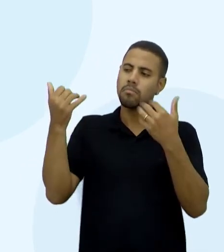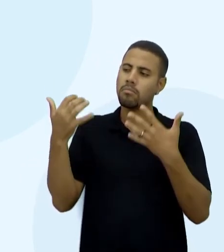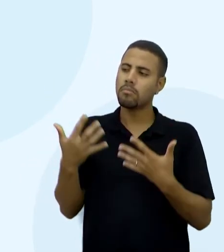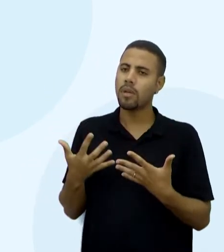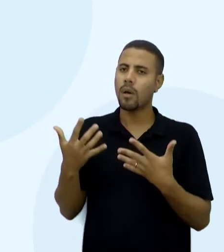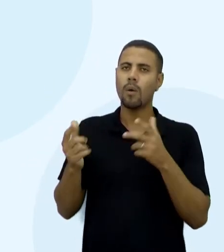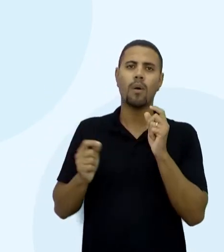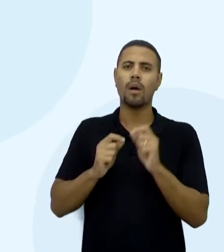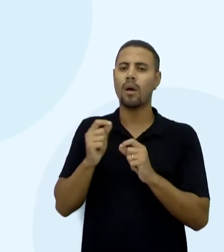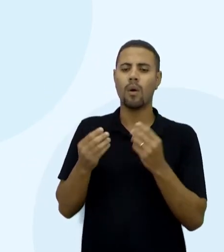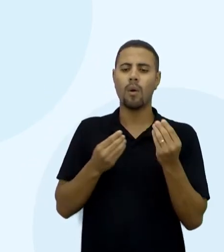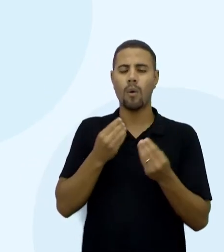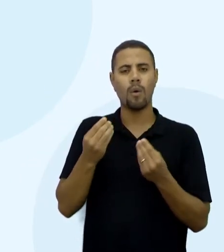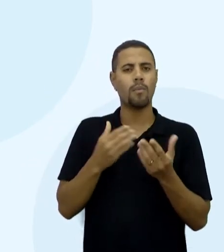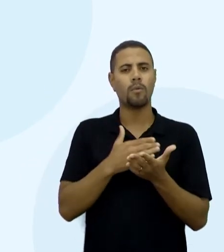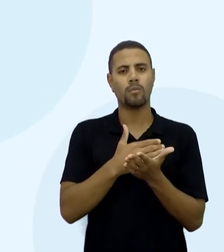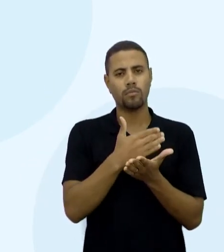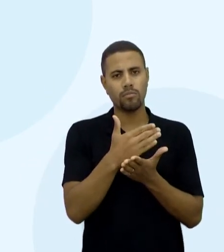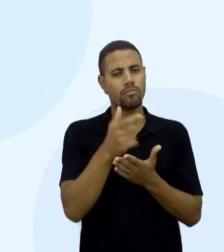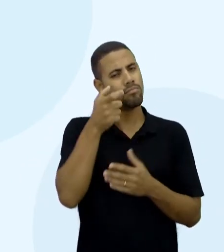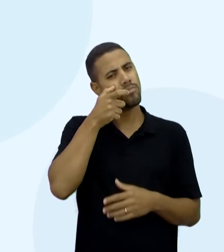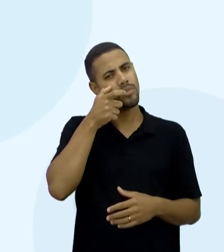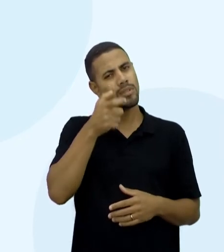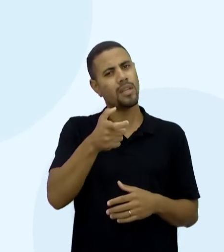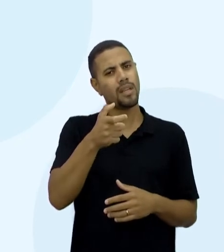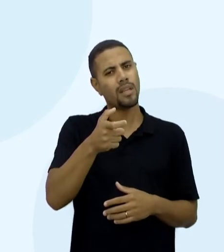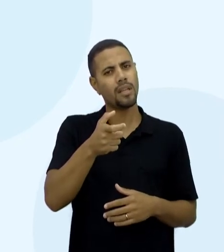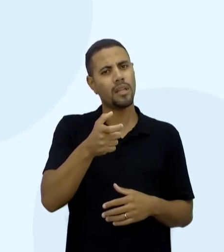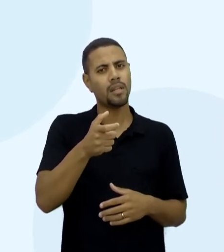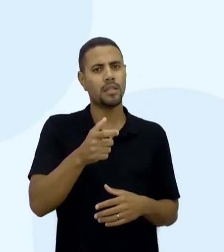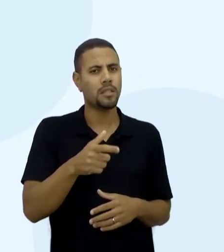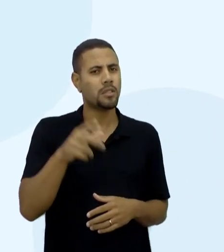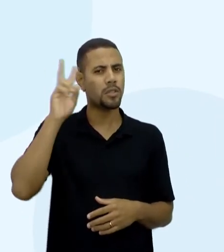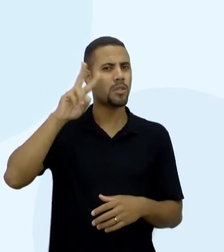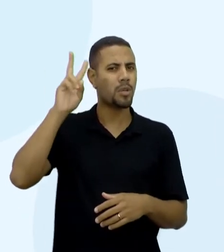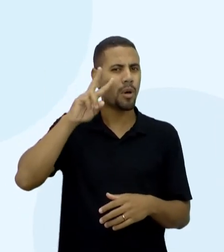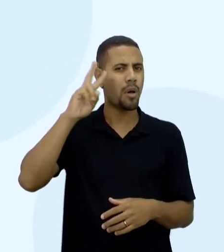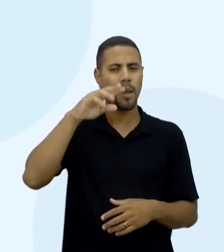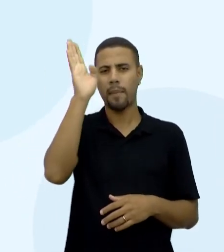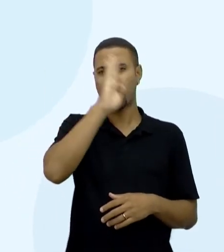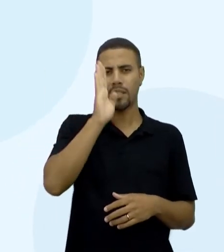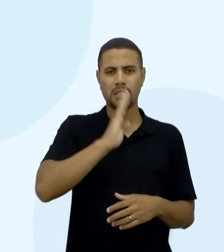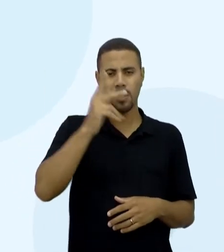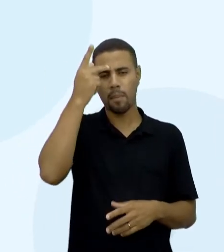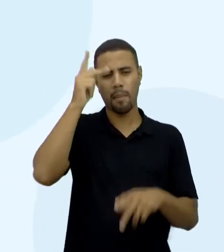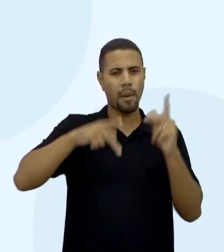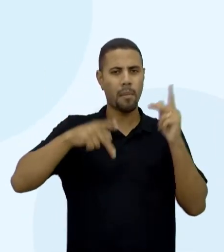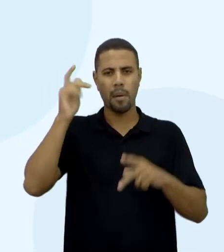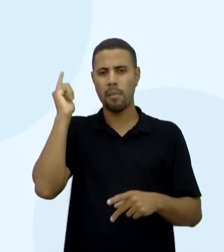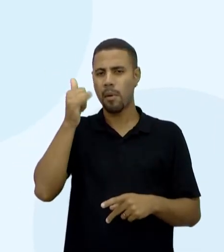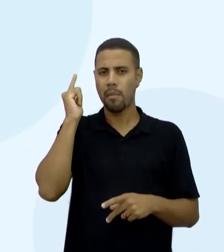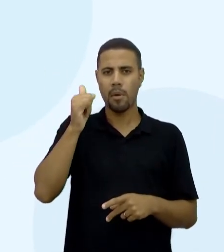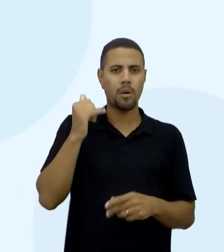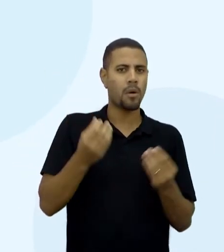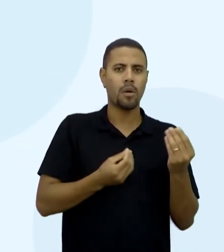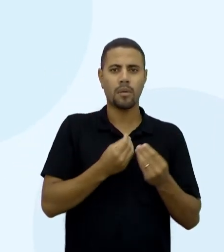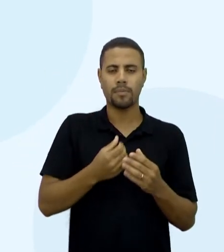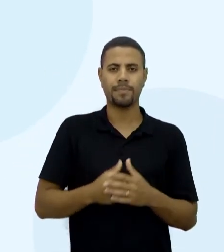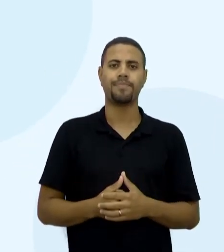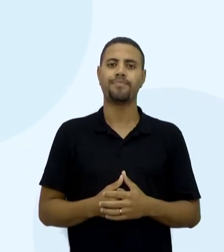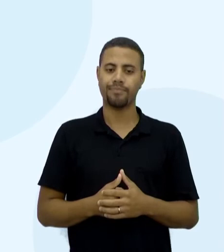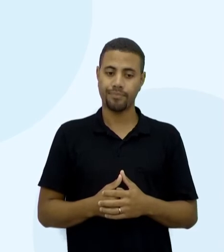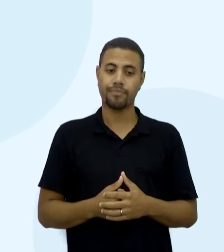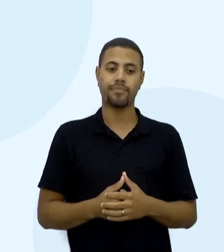gente como que nasceu o seu interesse pelo folclore e pelas narrativas populares, né? Então, o